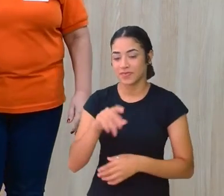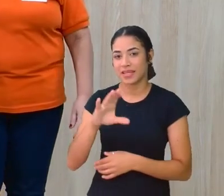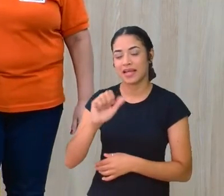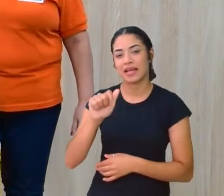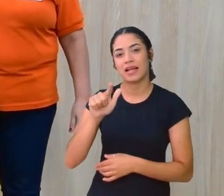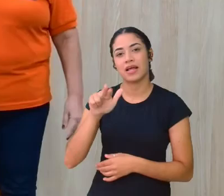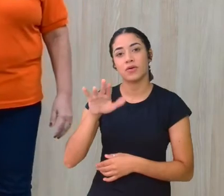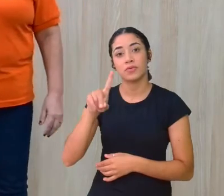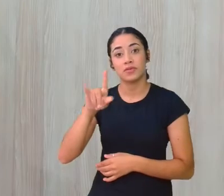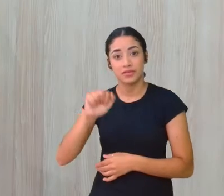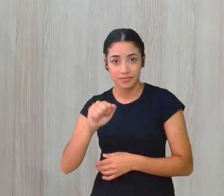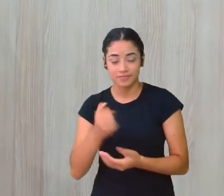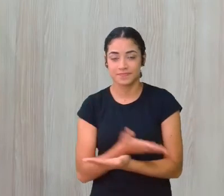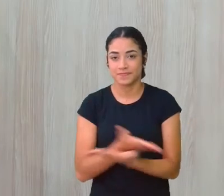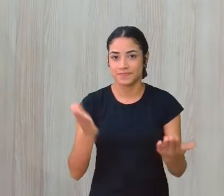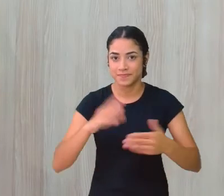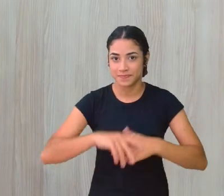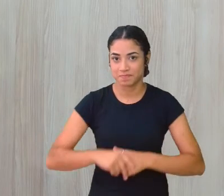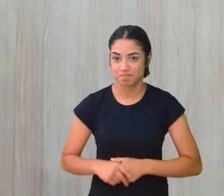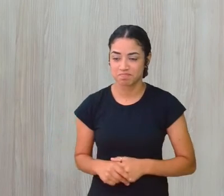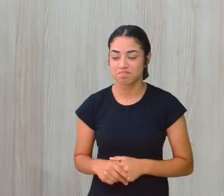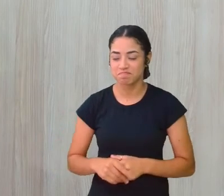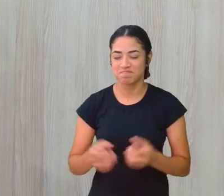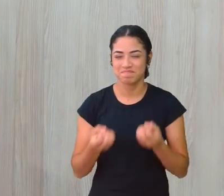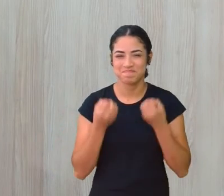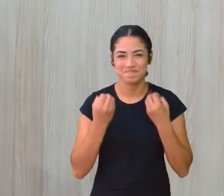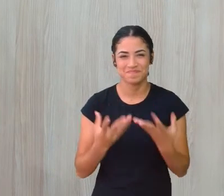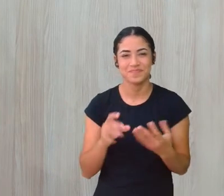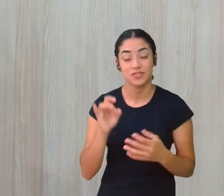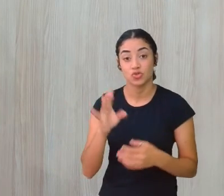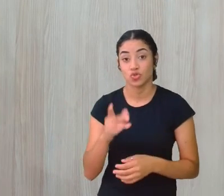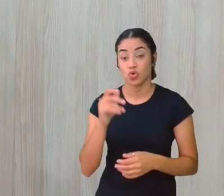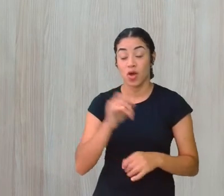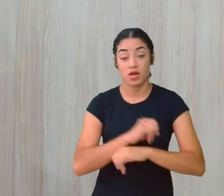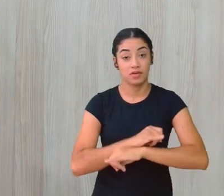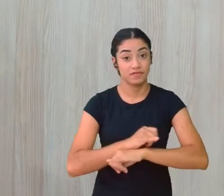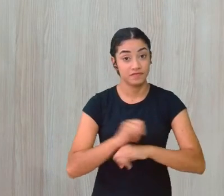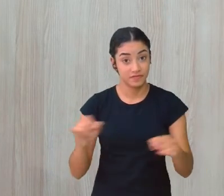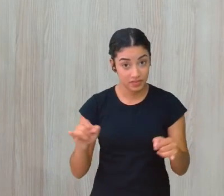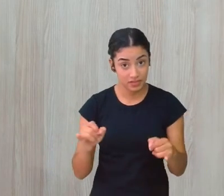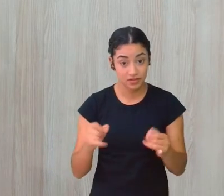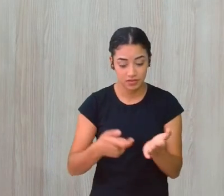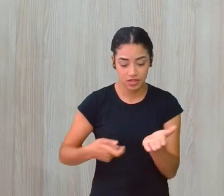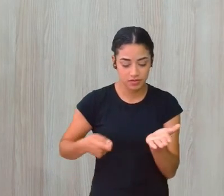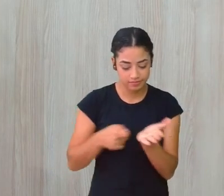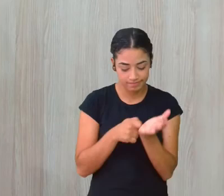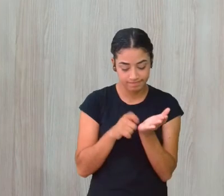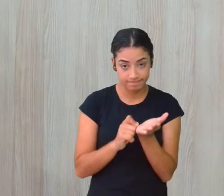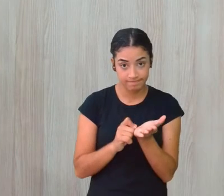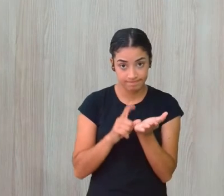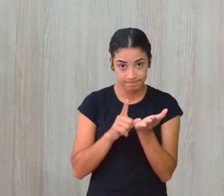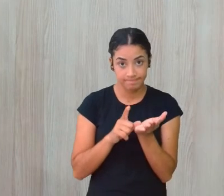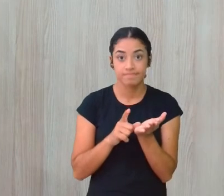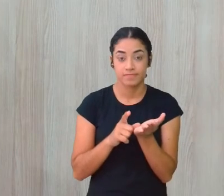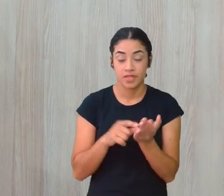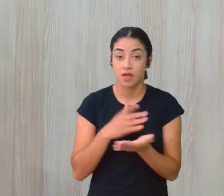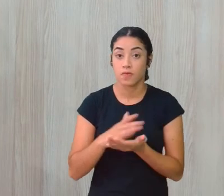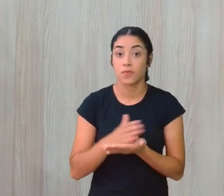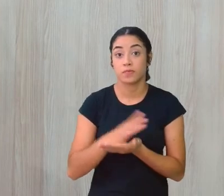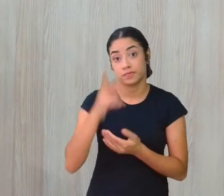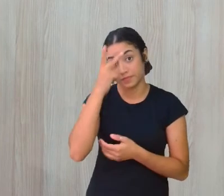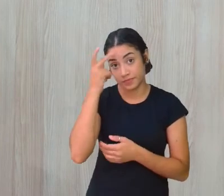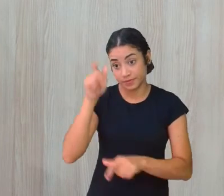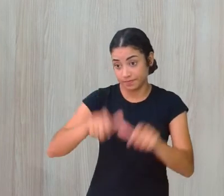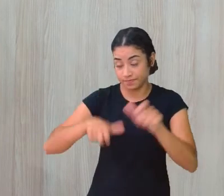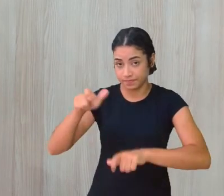para vocês. Pronto, pessoal. Só dar um alerta em relação ao carregador do celular. Algumas pessoas